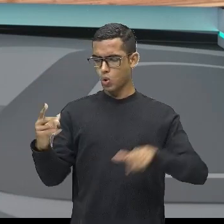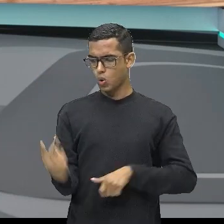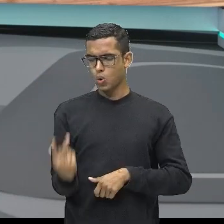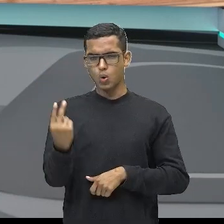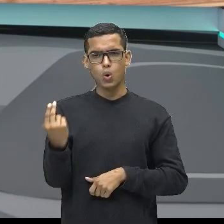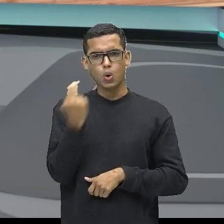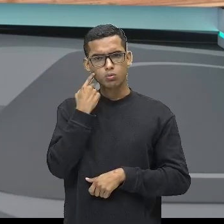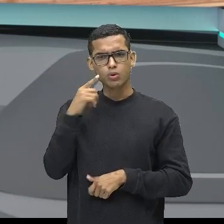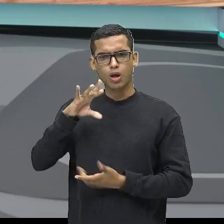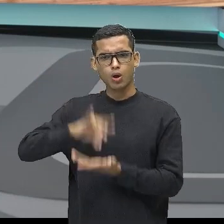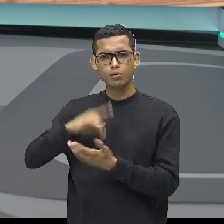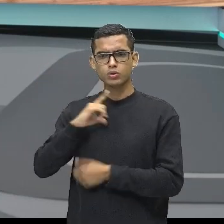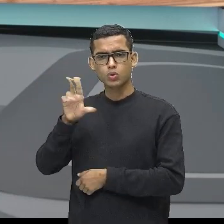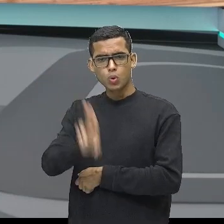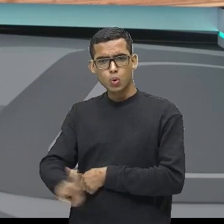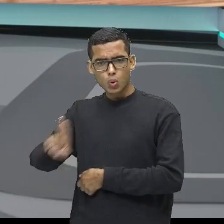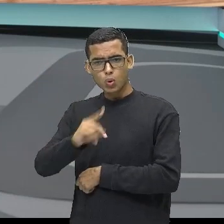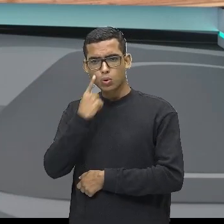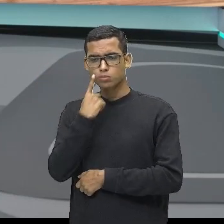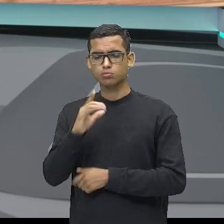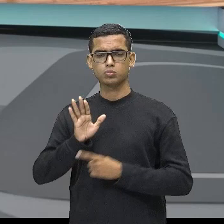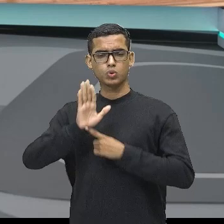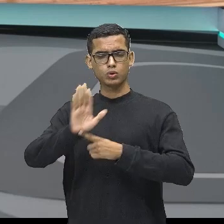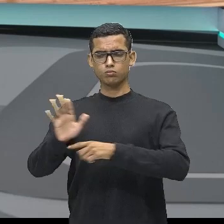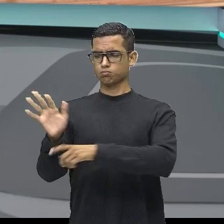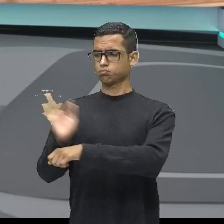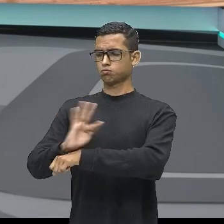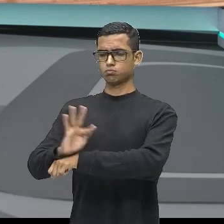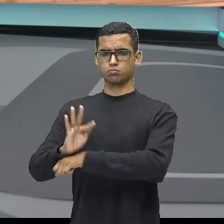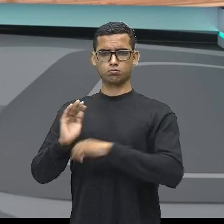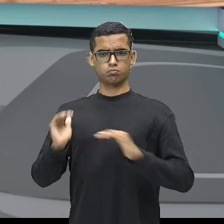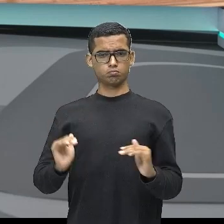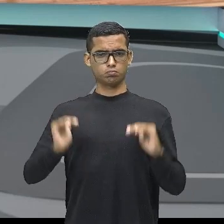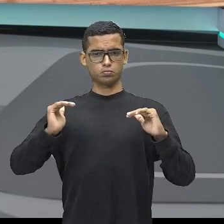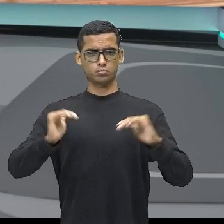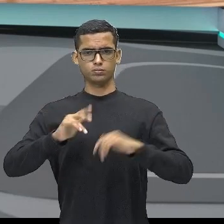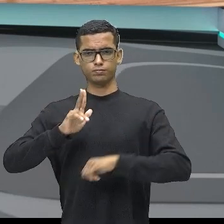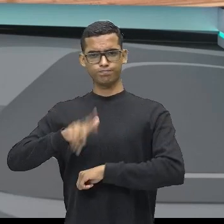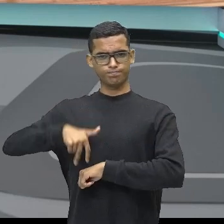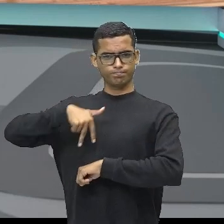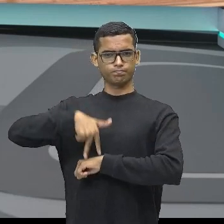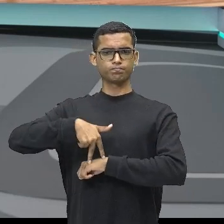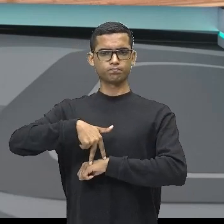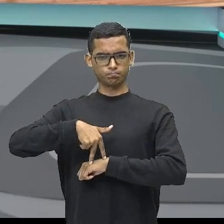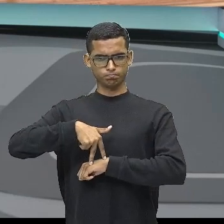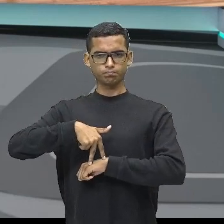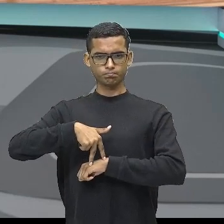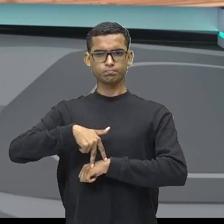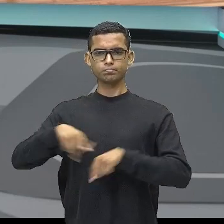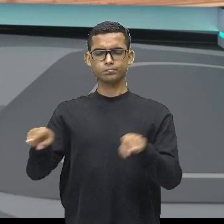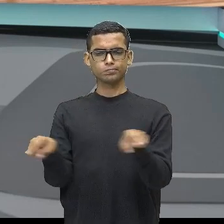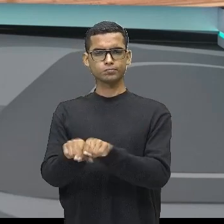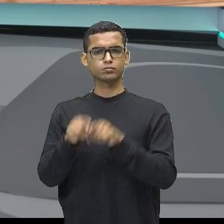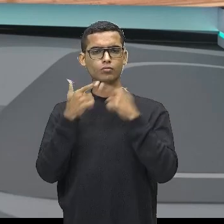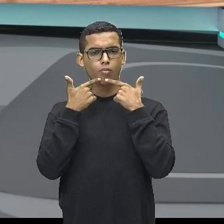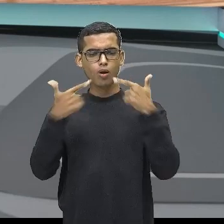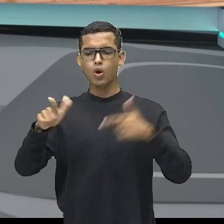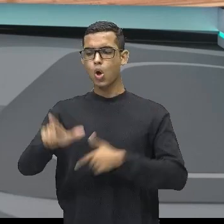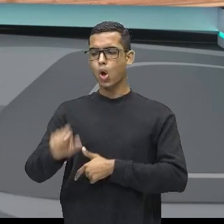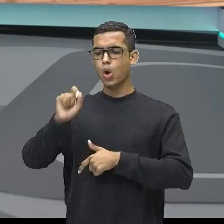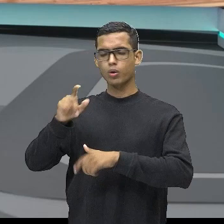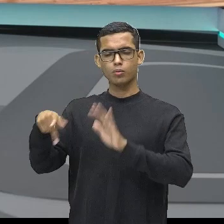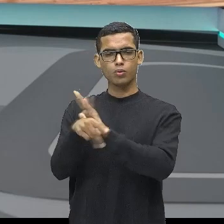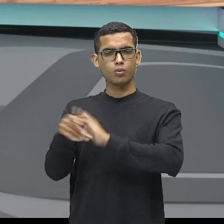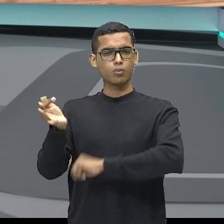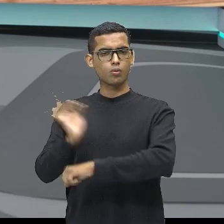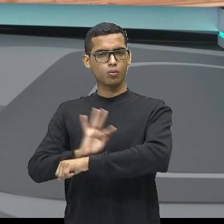usando. Isso transmite formalidade. Então, claro, a linguagem escolhida, a linguagem que foi preferencial para o debate foi a